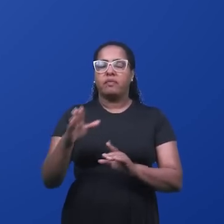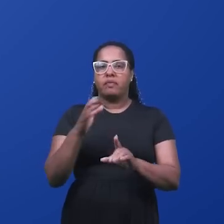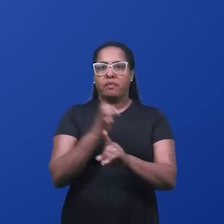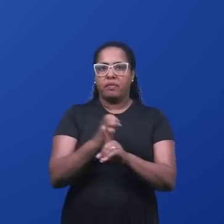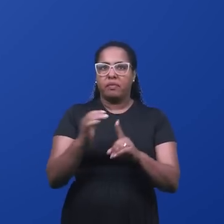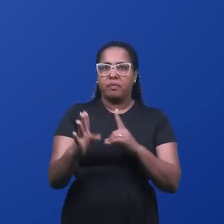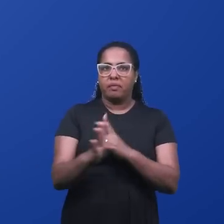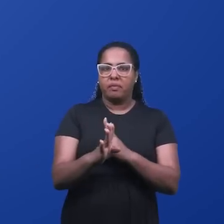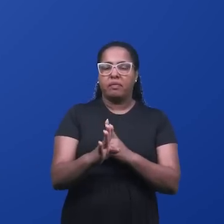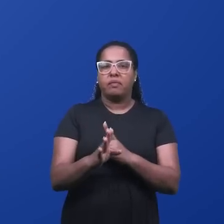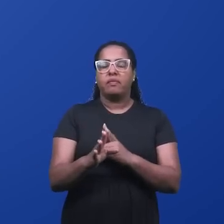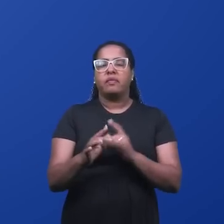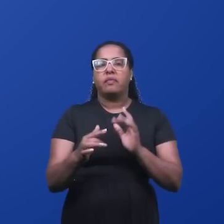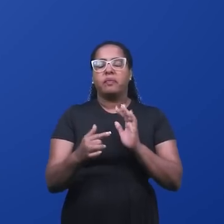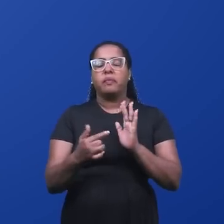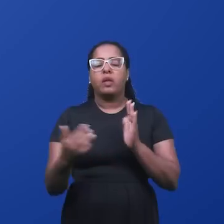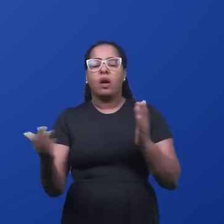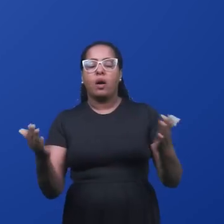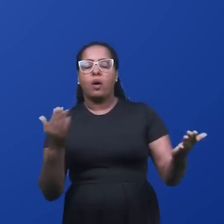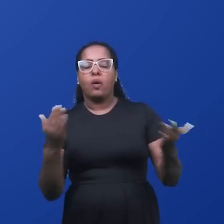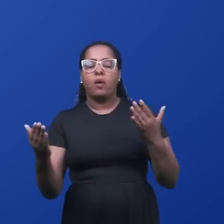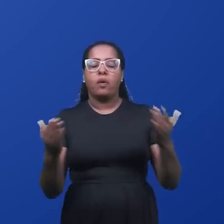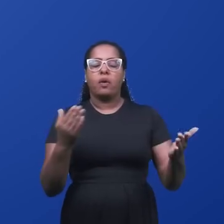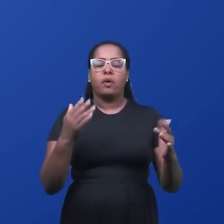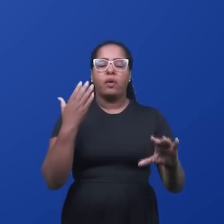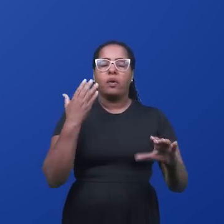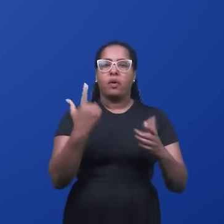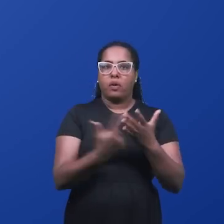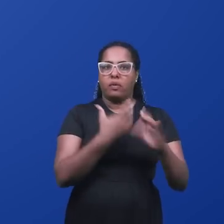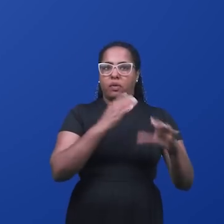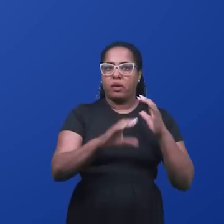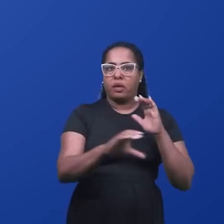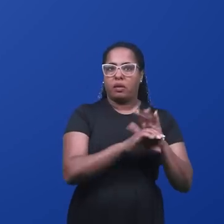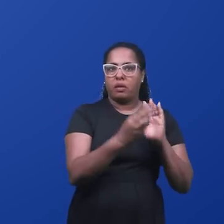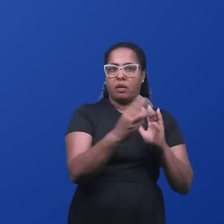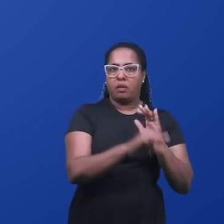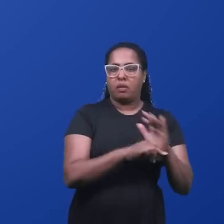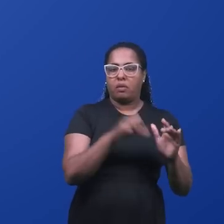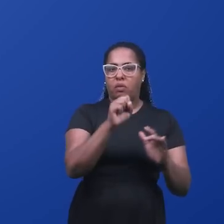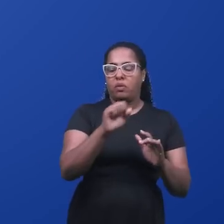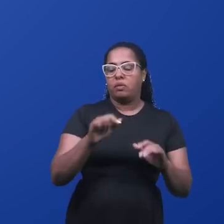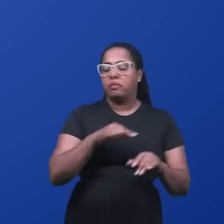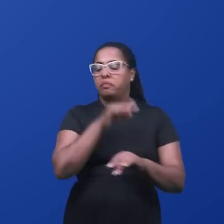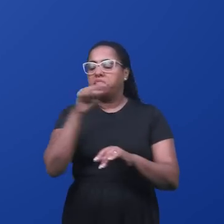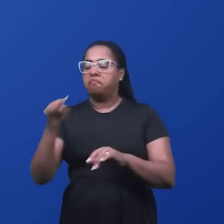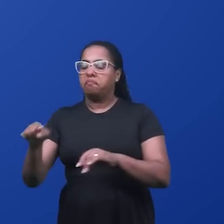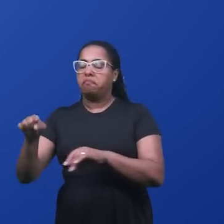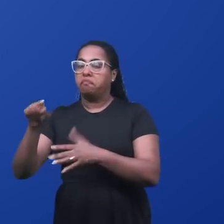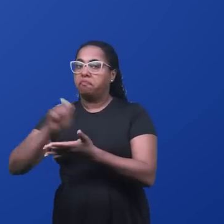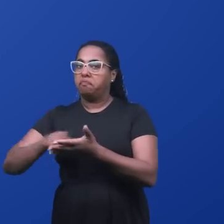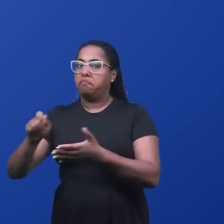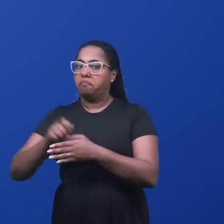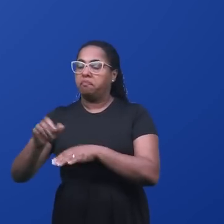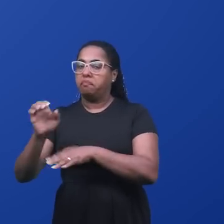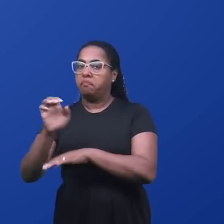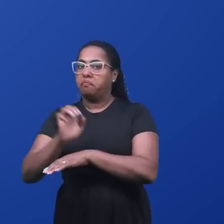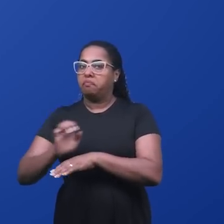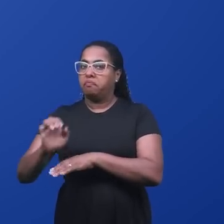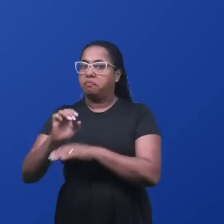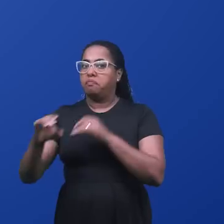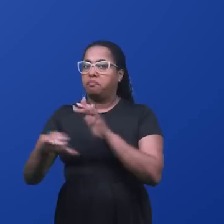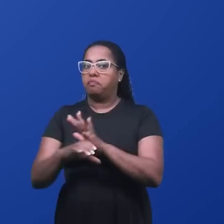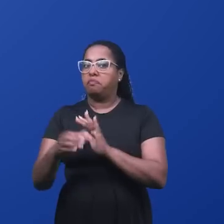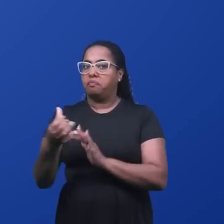escola bíblica, que diz: faça uma comparação do livro de Cantares 3:8 com o que está escrito em